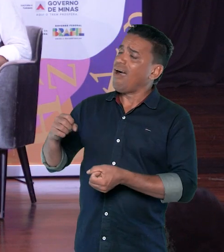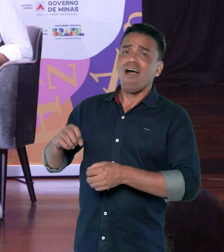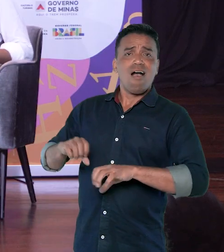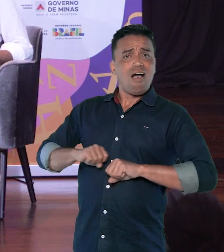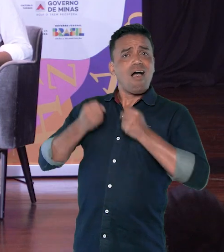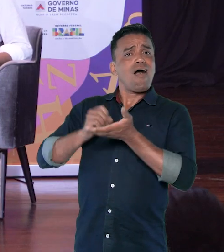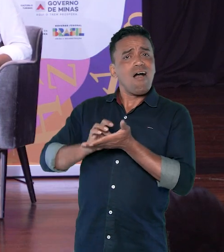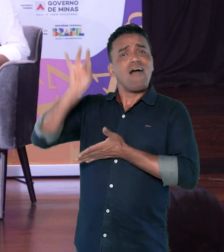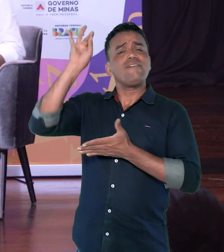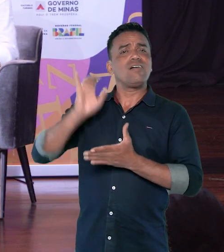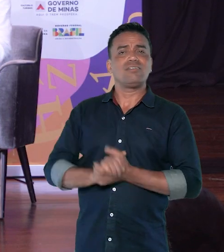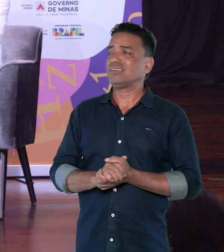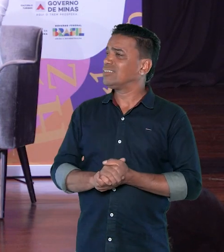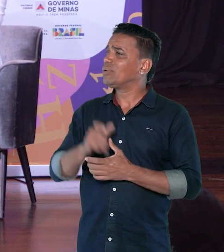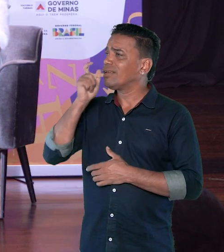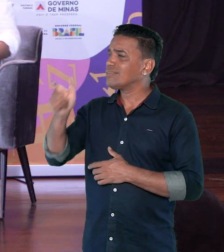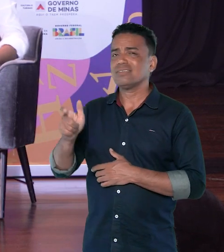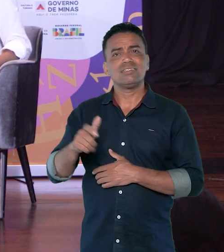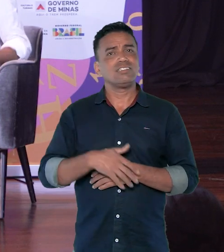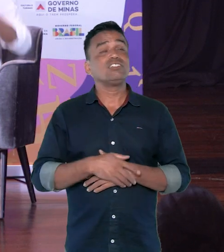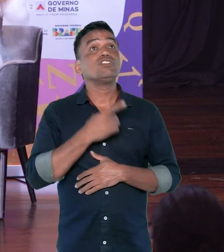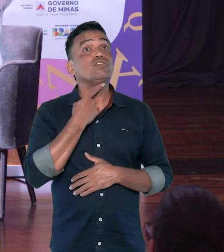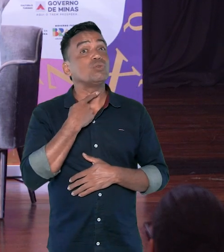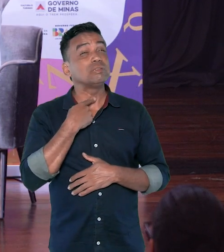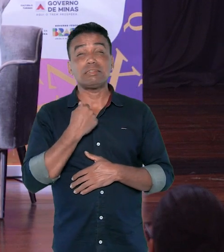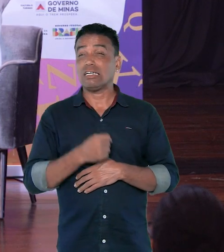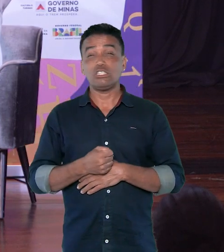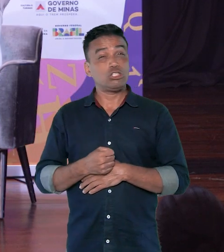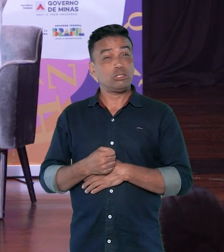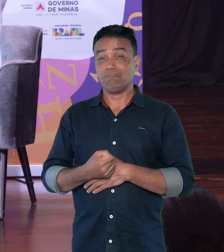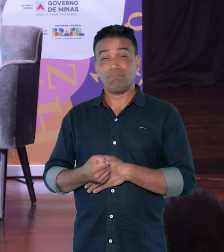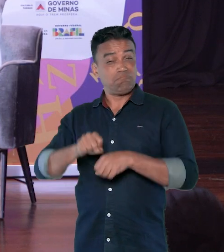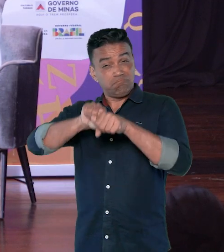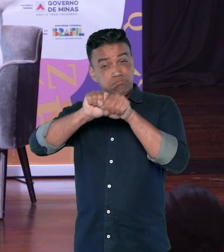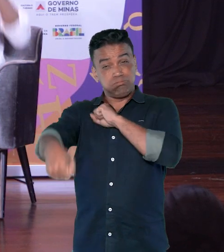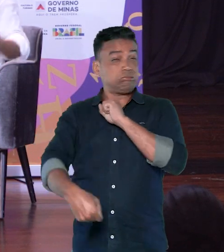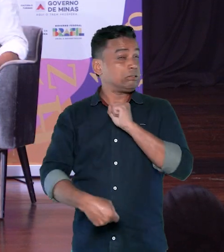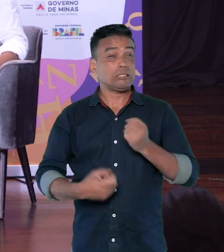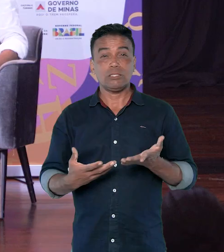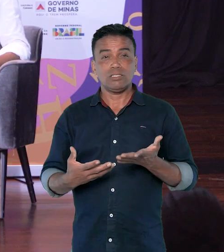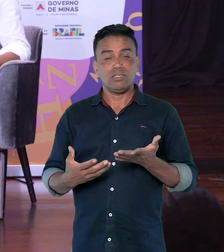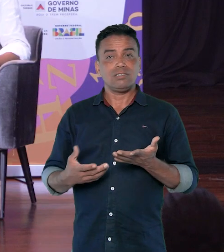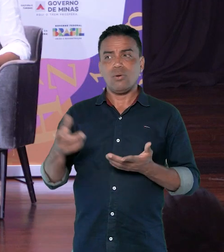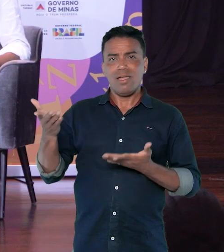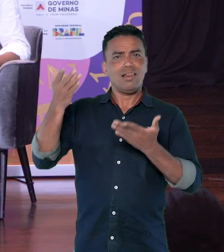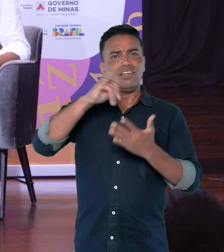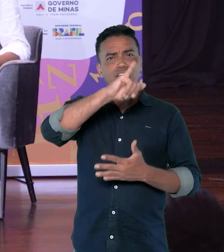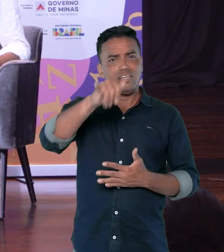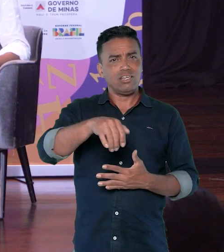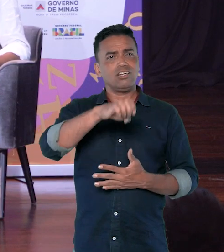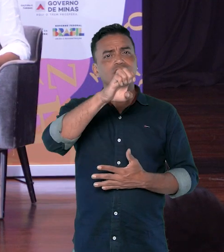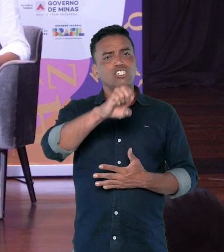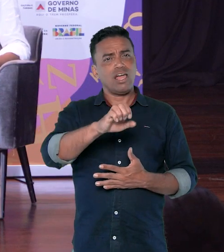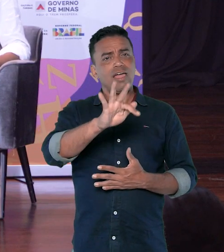É interessantíssimo, né? Eu já estava com vontade de quebrar um elefante aqui, montar esse prédio todo. O Jefferson foi submetido nesses